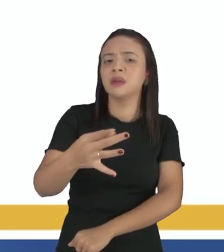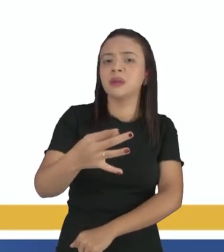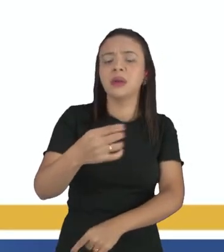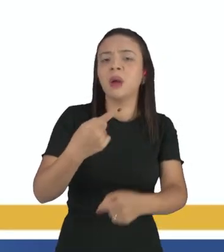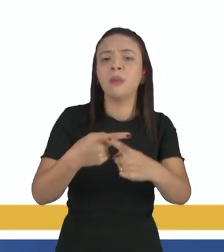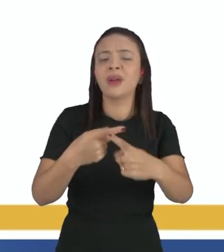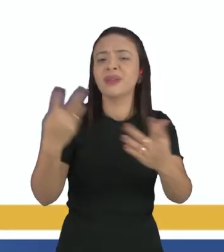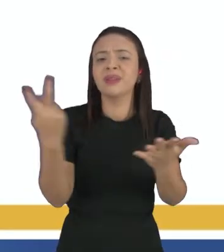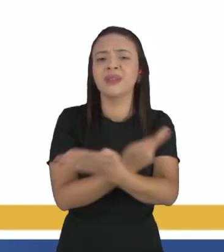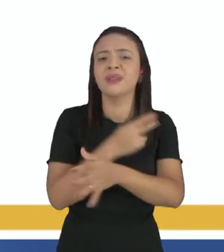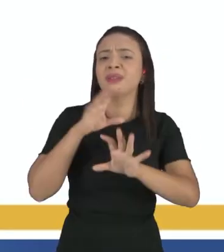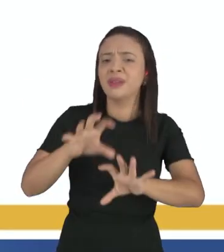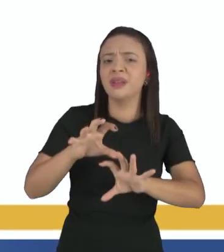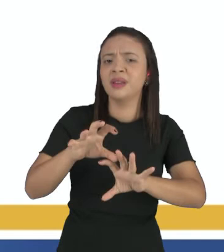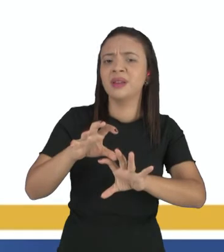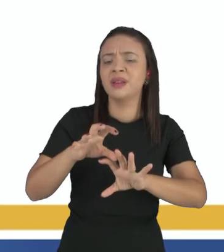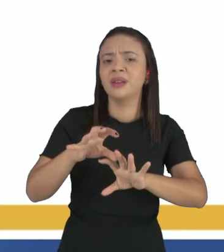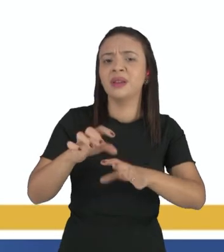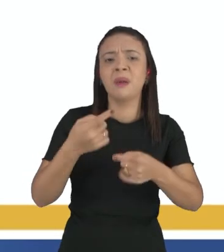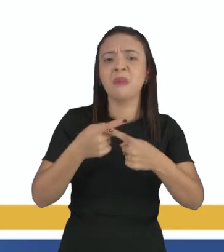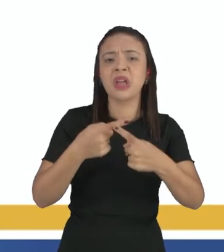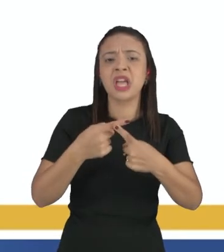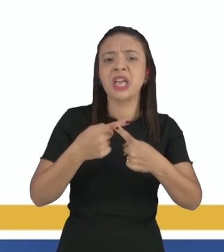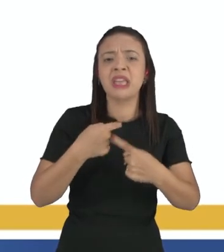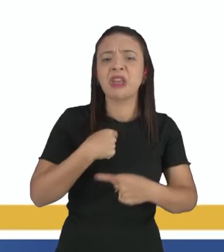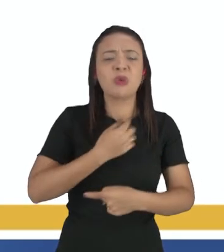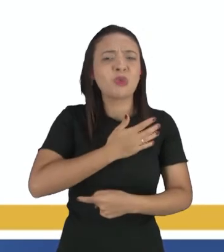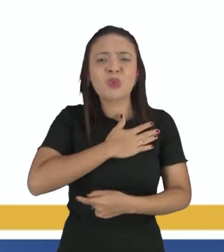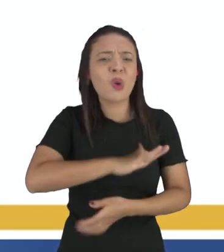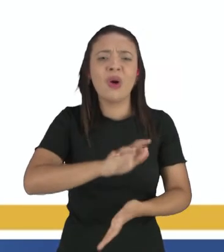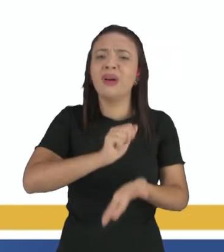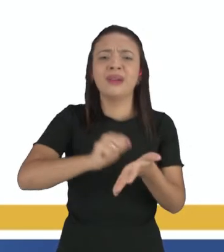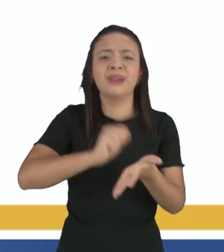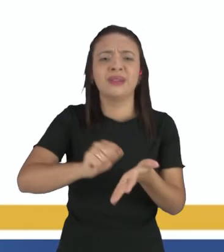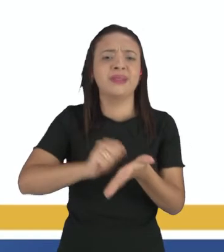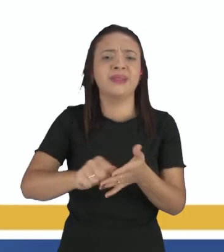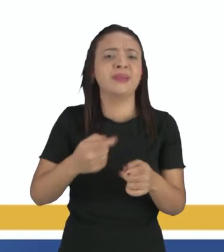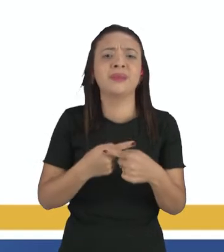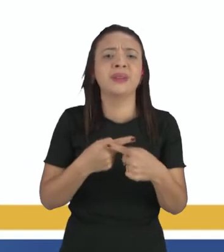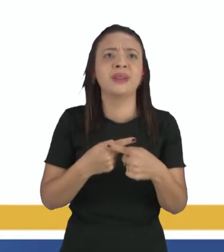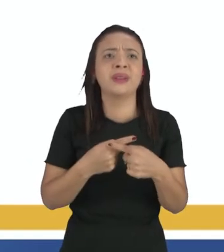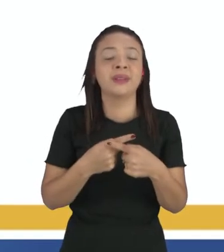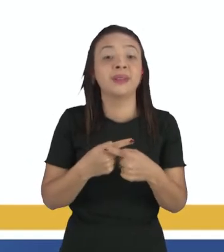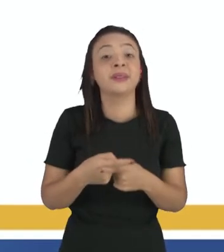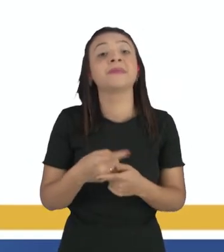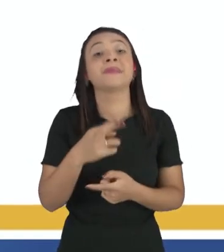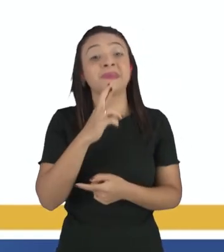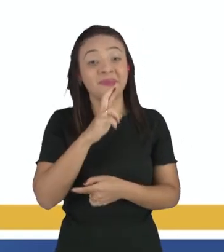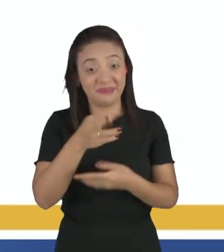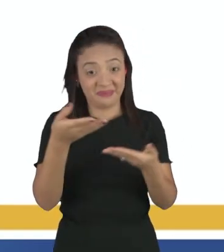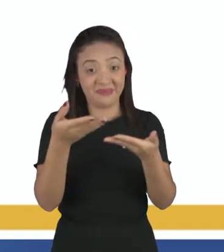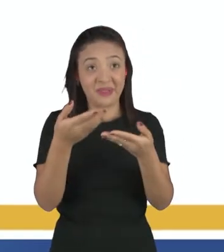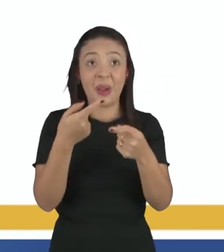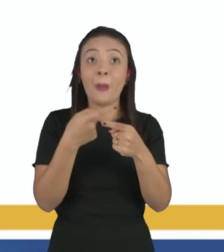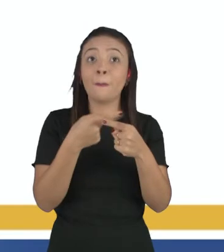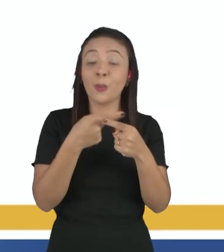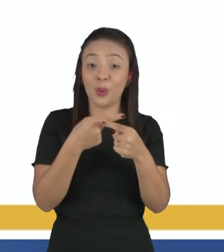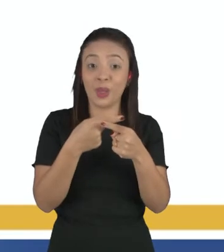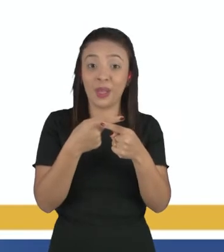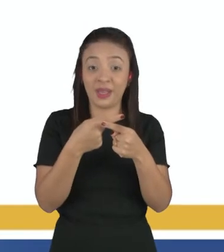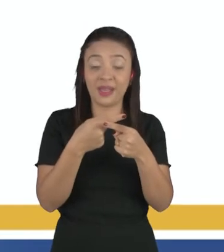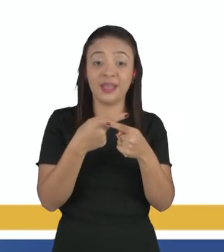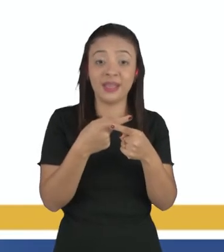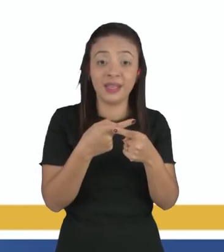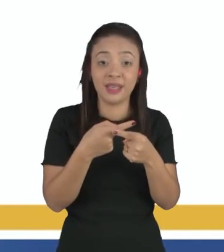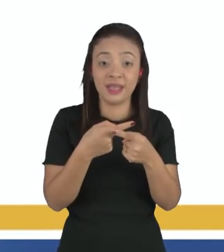tal ocorrência? Por que eu repudio tanto a ortografia? Eu respondo para vocês, porque muitas